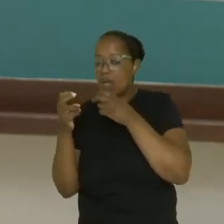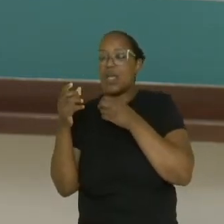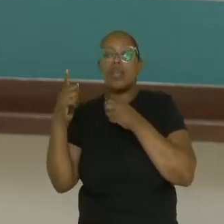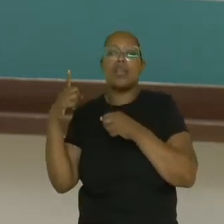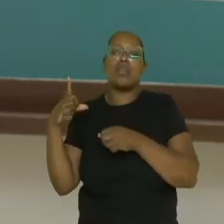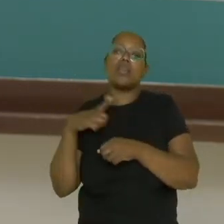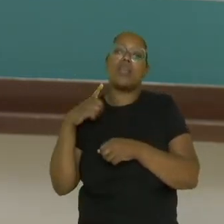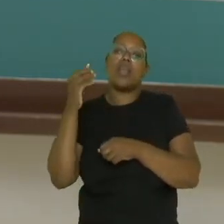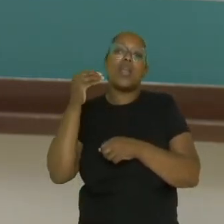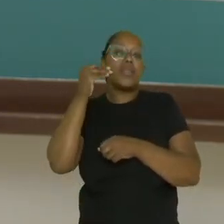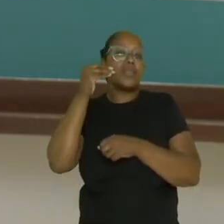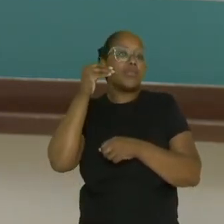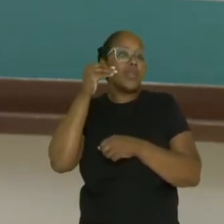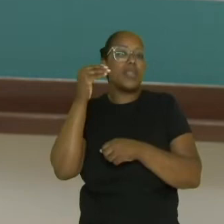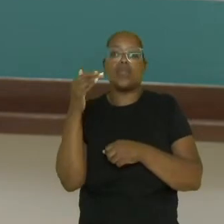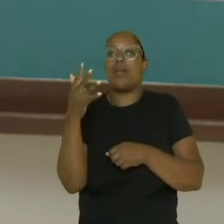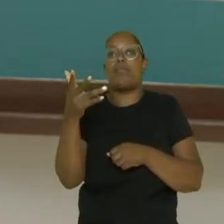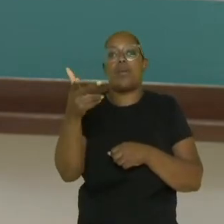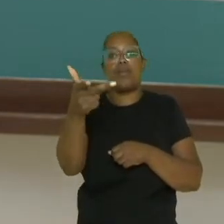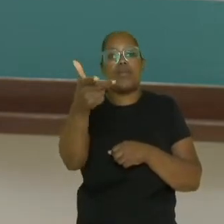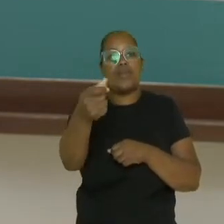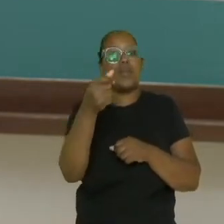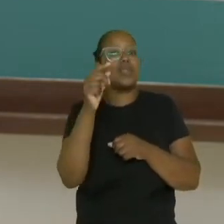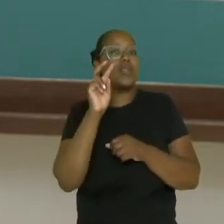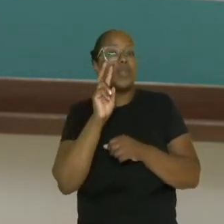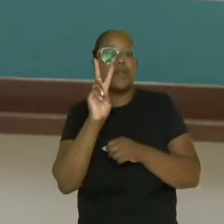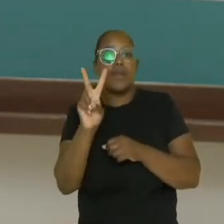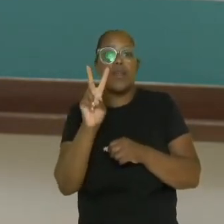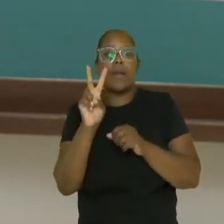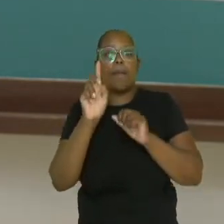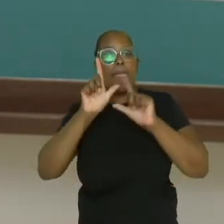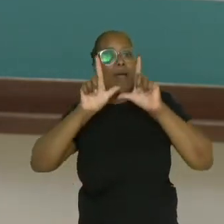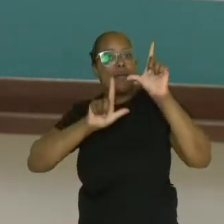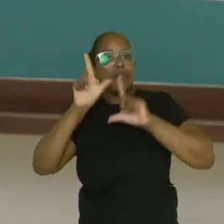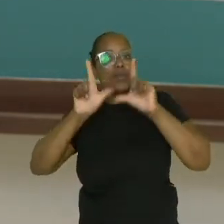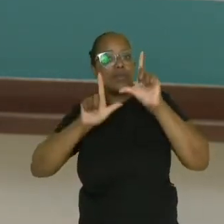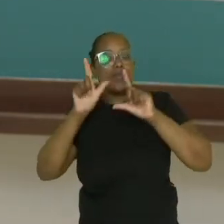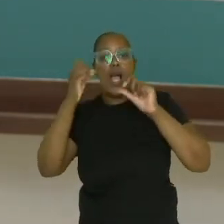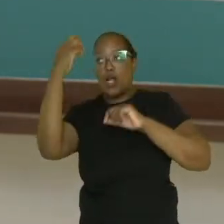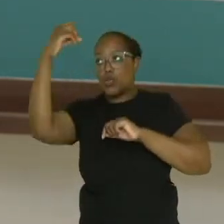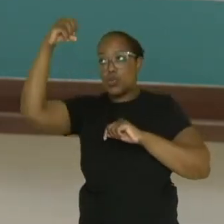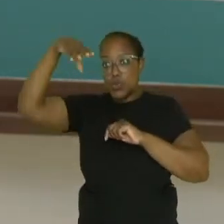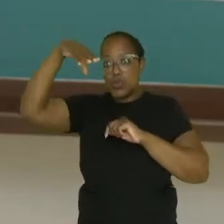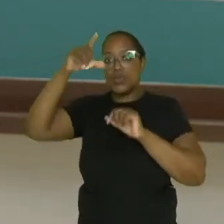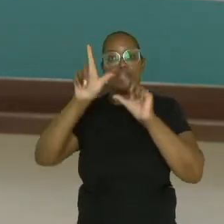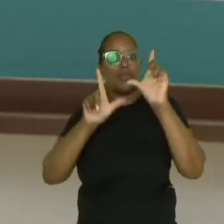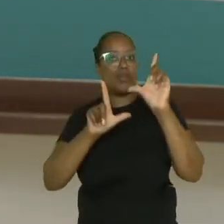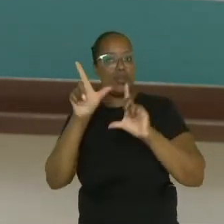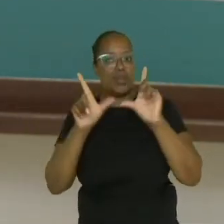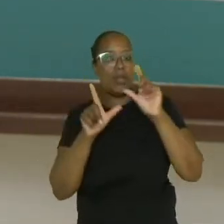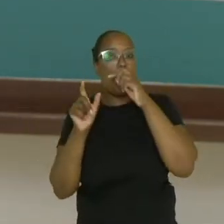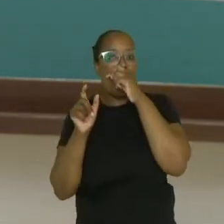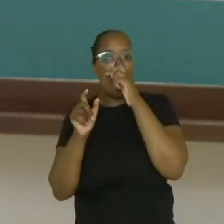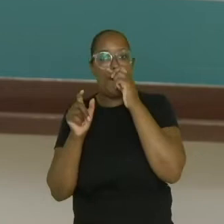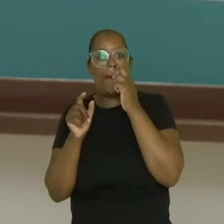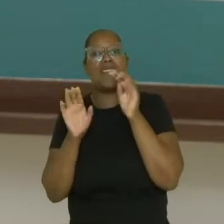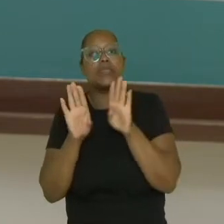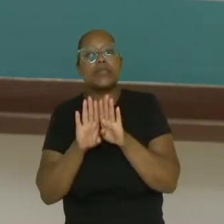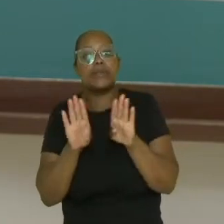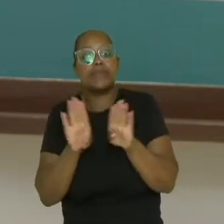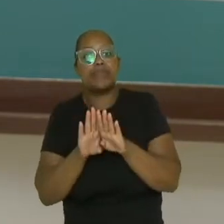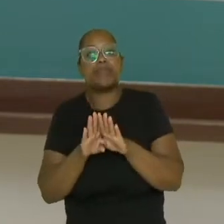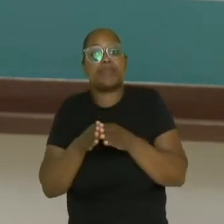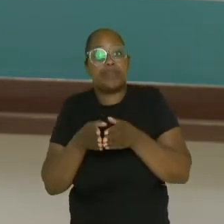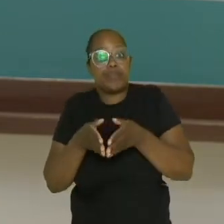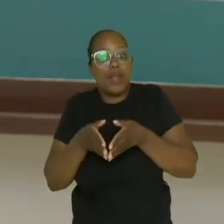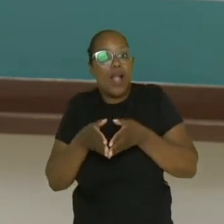experiência maravilhosa, visível, que é a luz da TV. Mas se a luz emitida pelo nascer do sol é uma